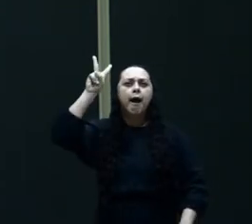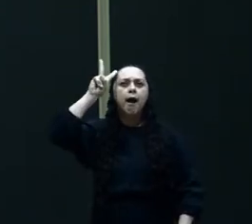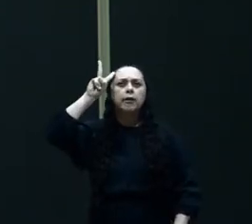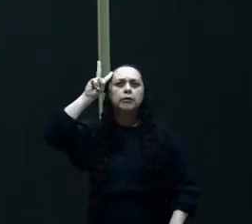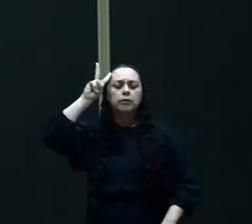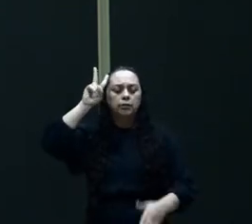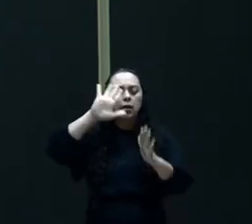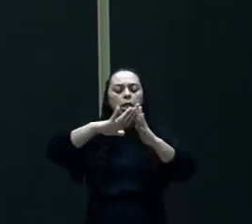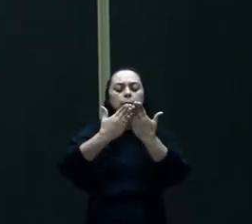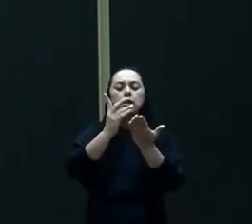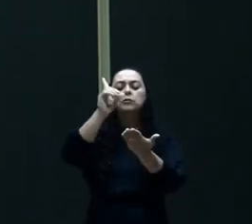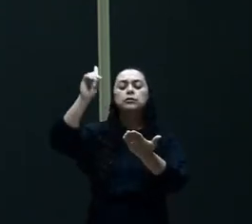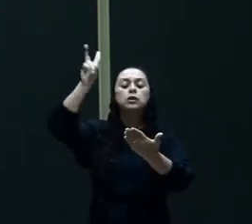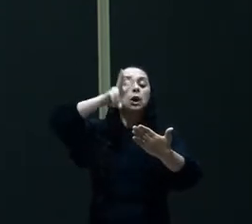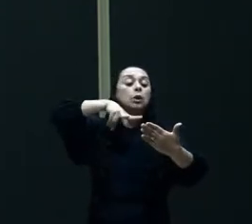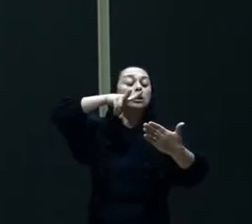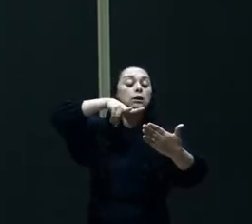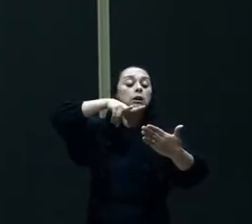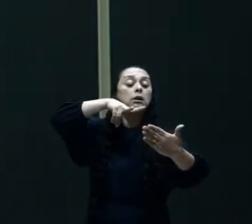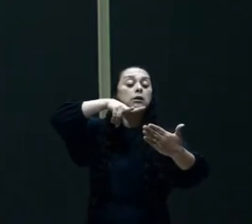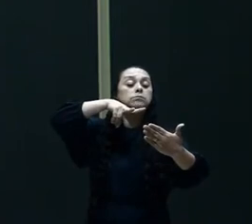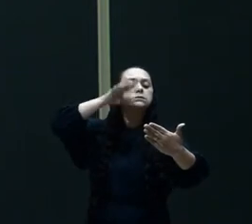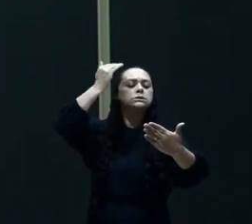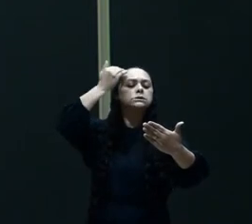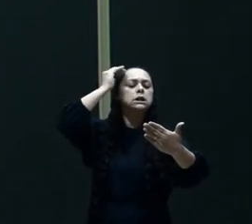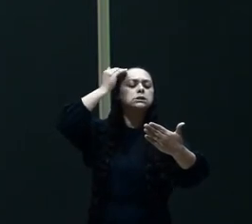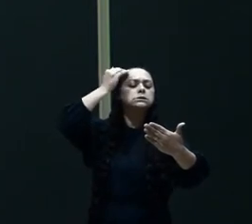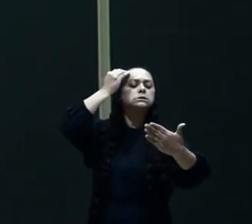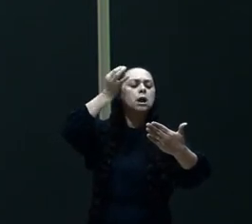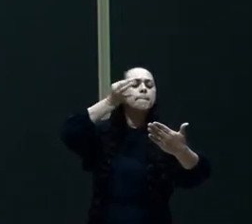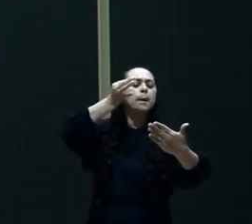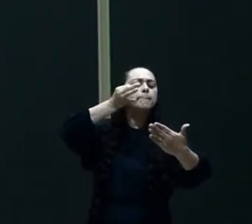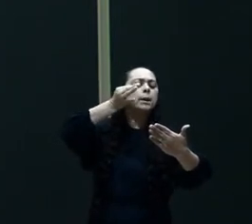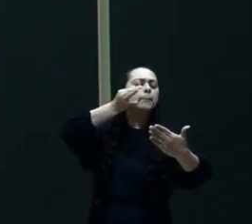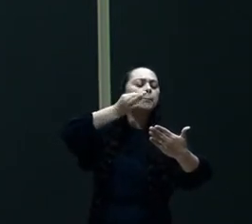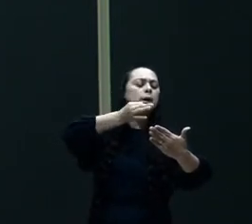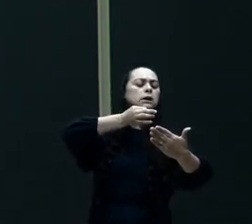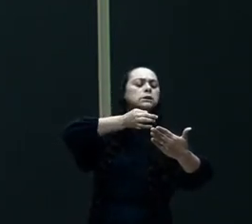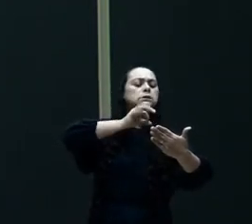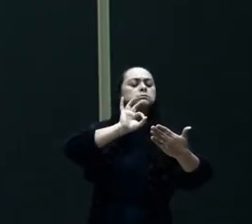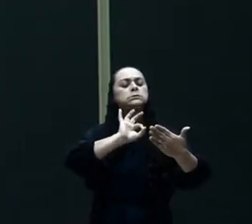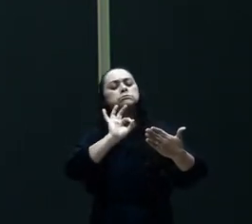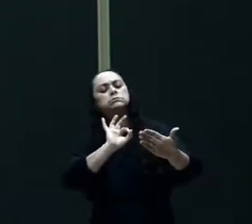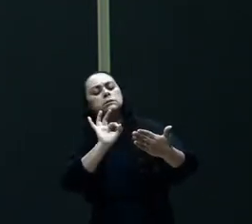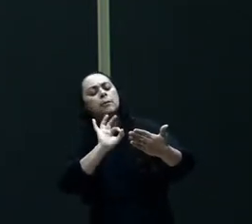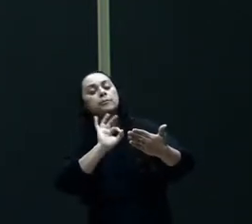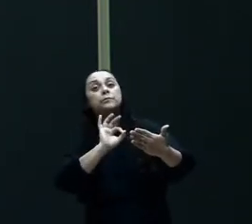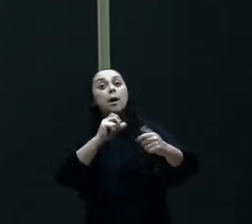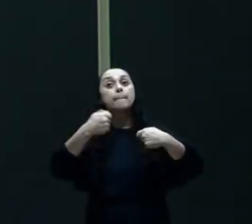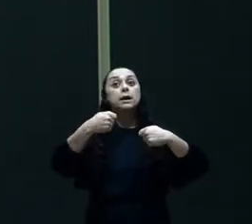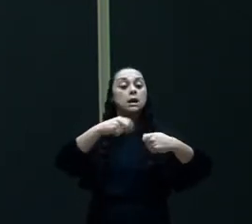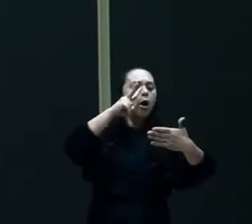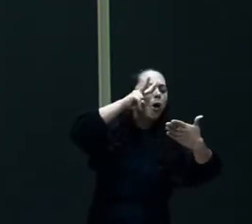olhamos e tentamos entender analisando o cenário daquela época e não de hoje fica mais fácil